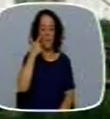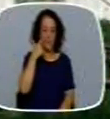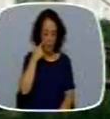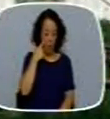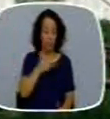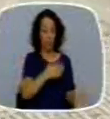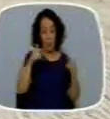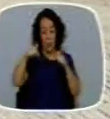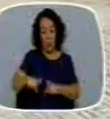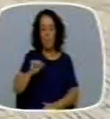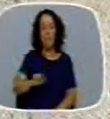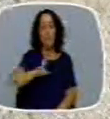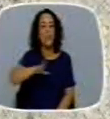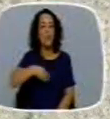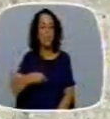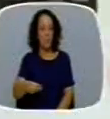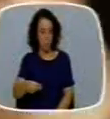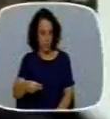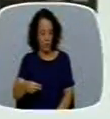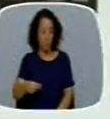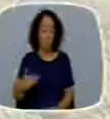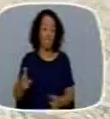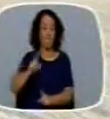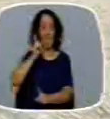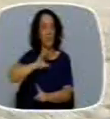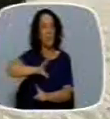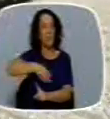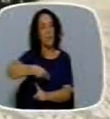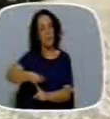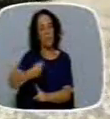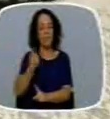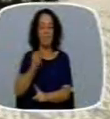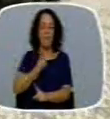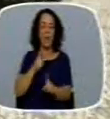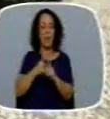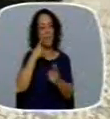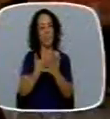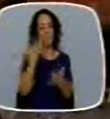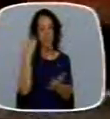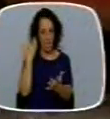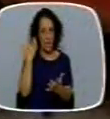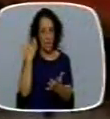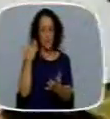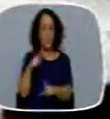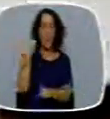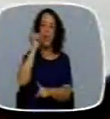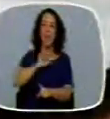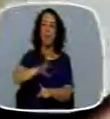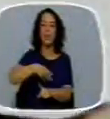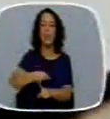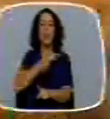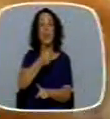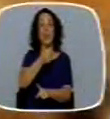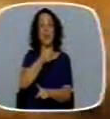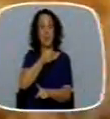mundial e como dia mundial que é, nós achámos que o devíamos assinalar. A decisão de ser dia mundial foi